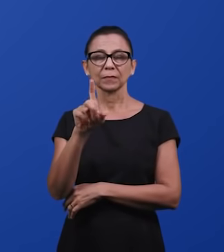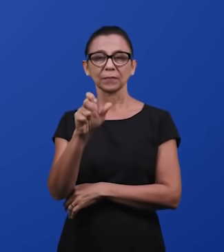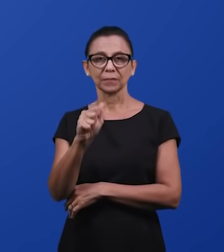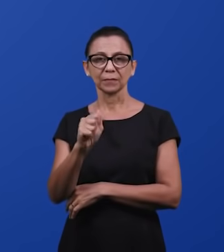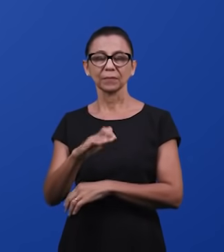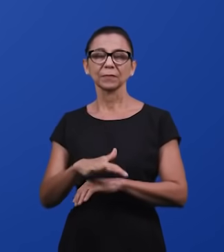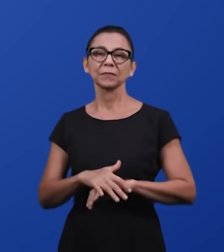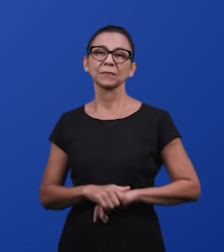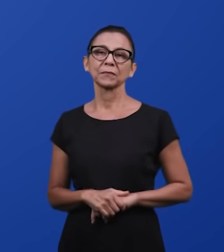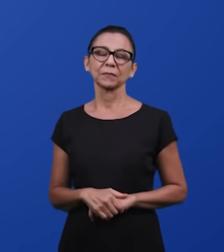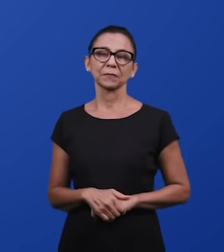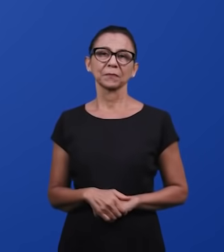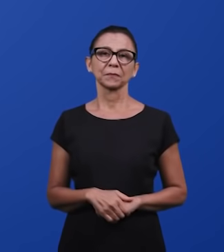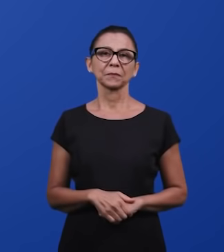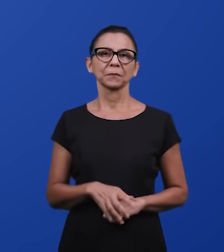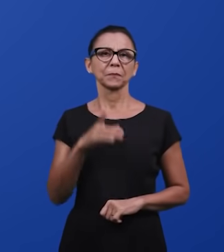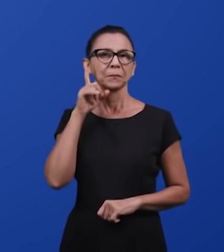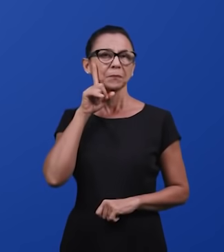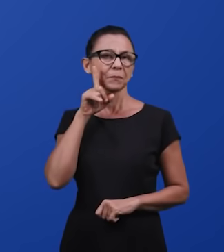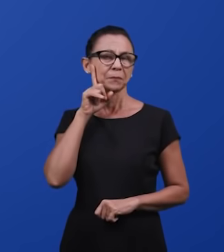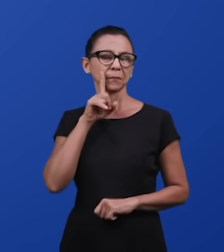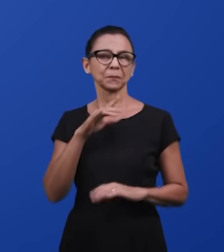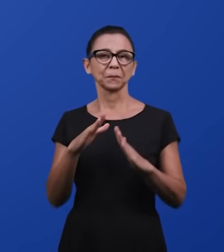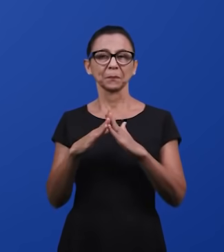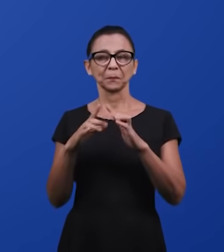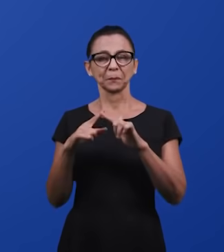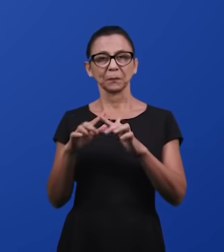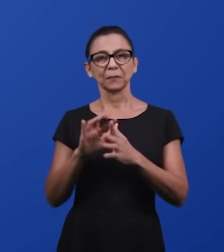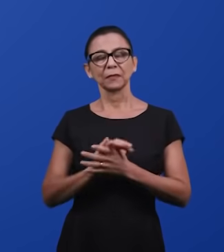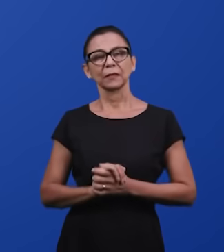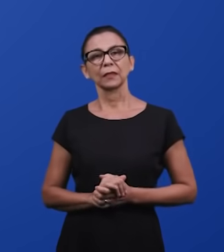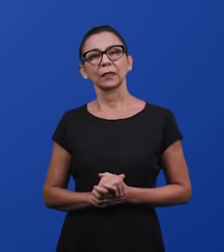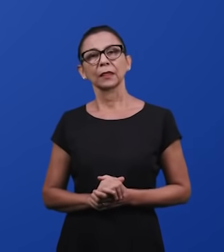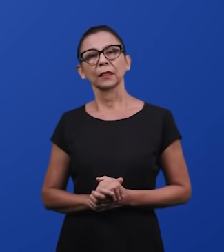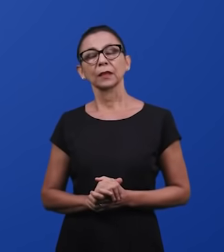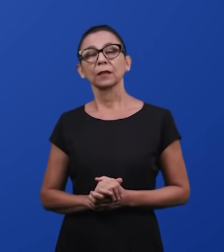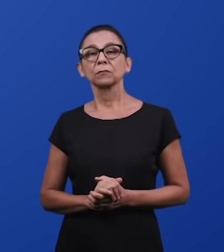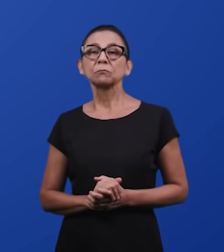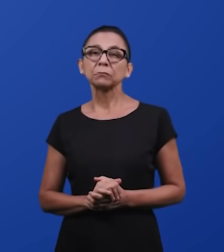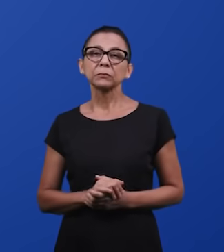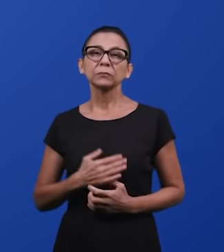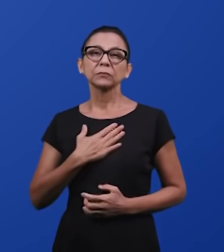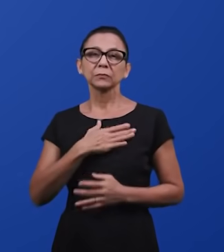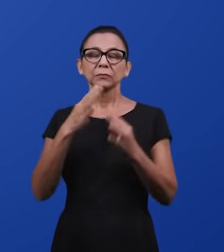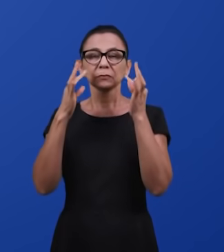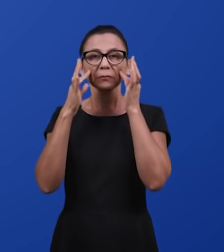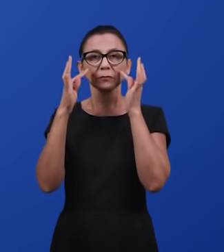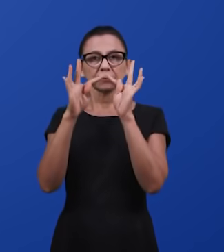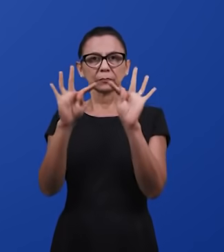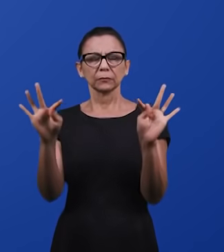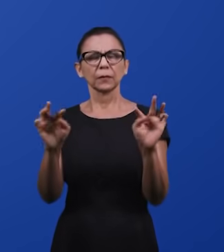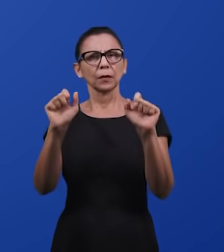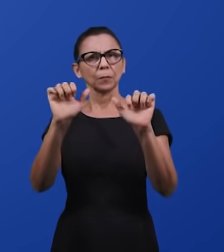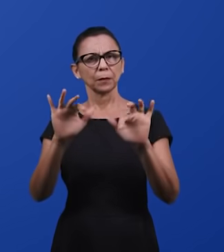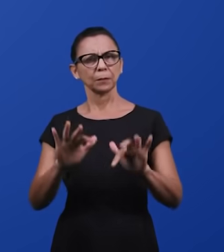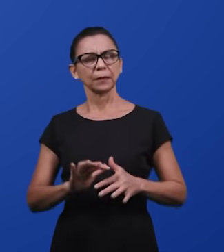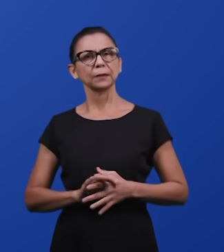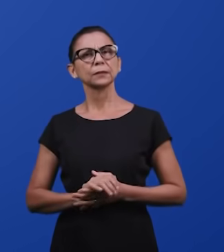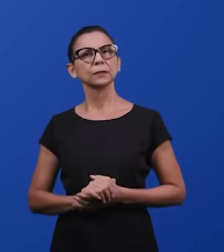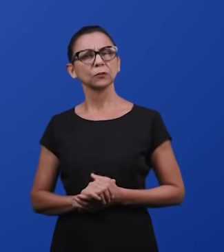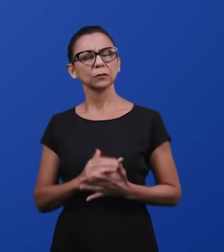da igreja de Medford, em Massachusetts, nos Estados Unidos. Eu gostaria de testemunhar da bênção que tem